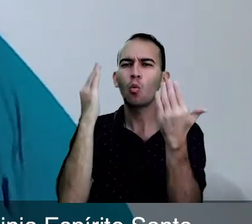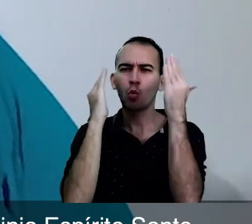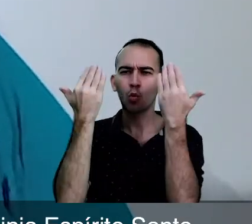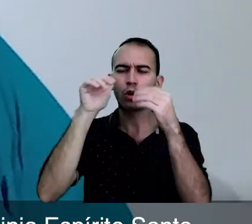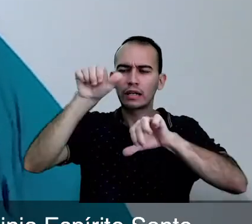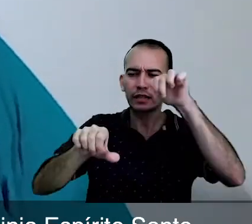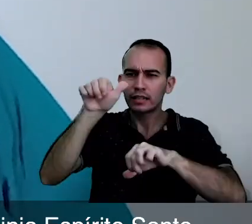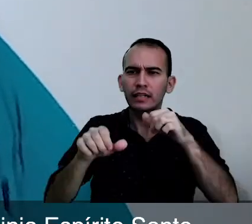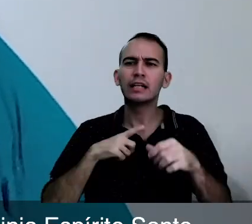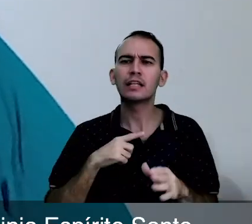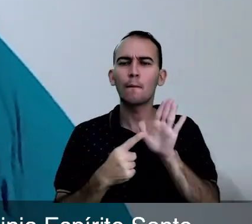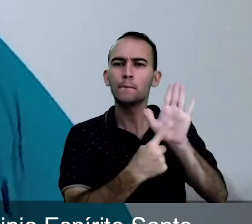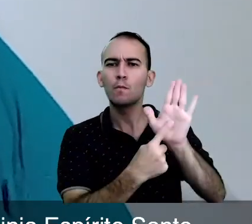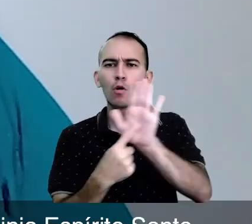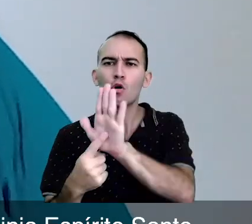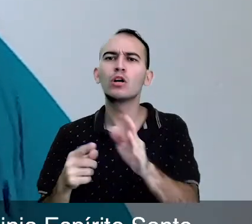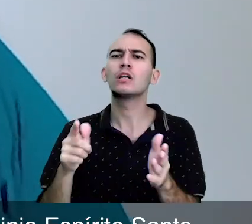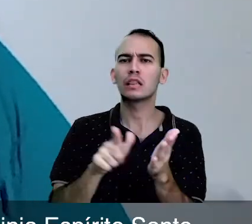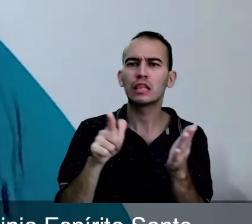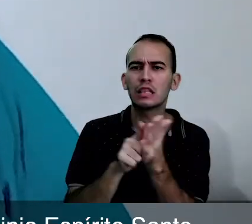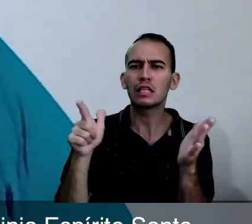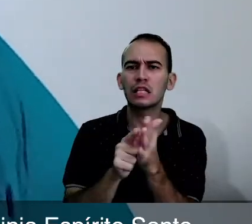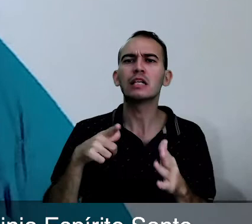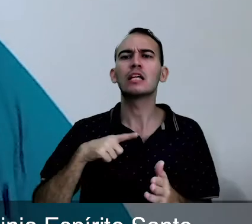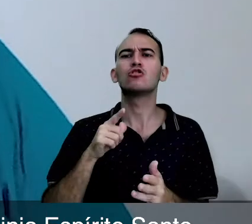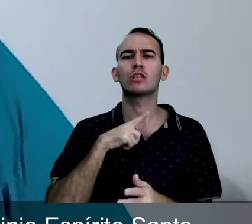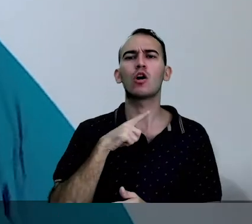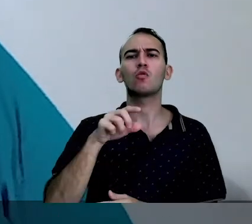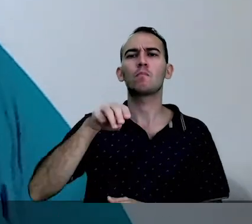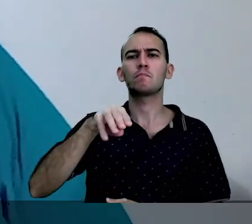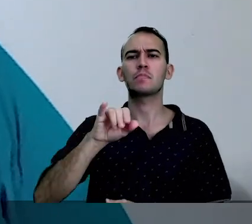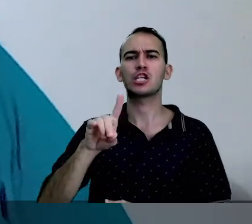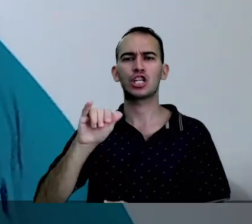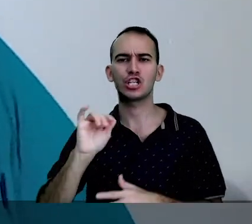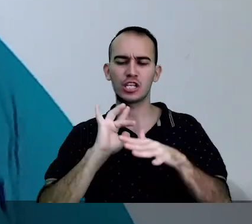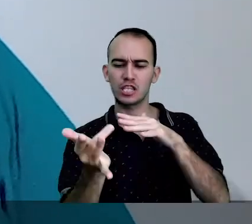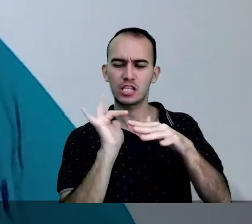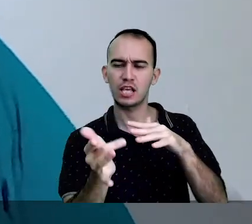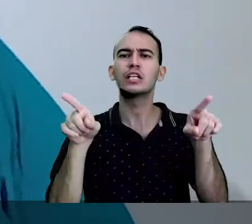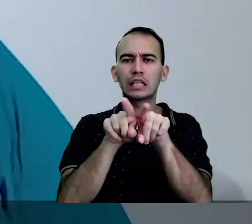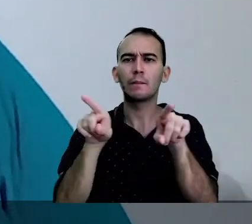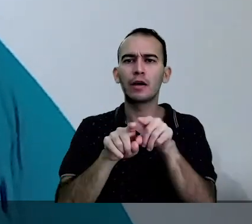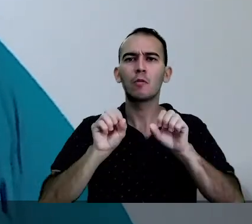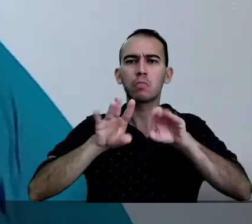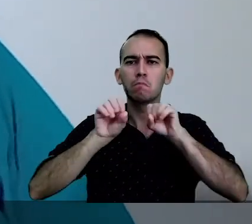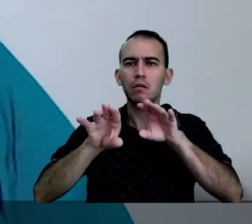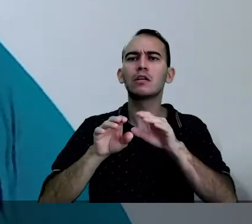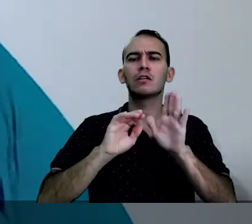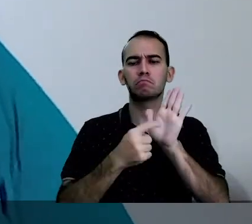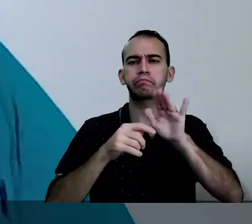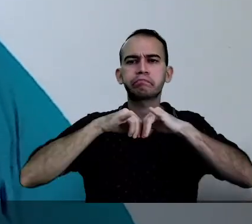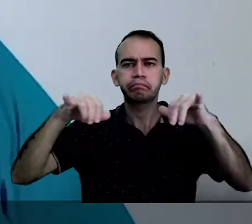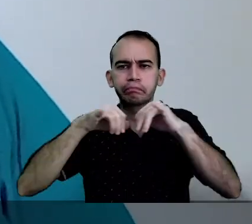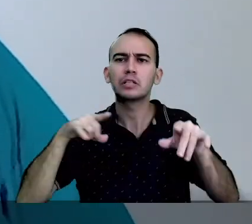englobou postagens realizadas na página do coletivo Mídia Ninja Espírito Santo no Facebook, realizadas em 2016,